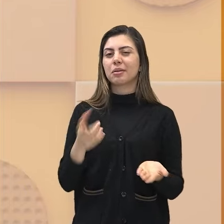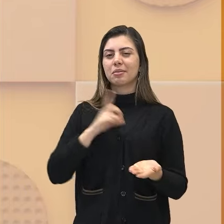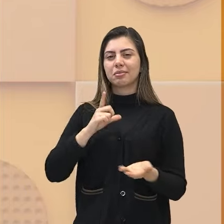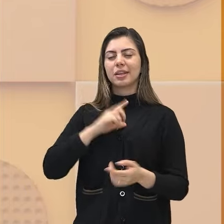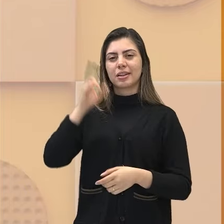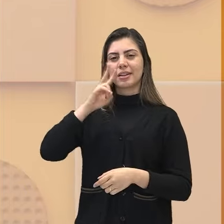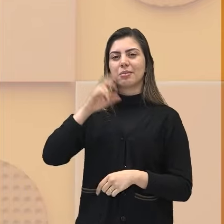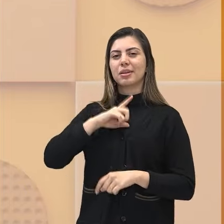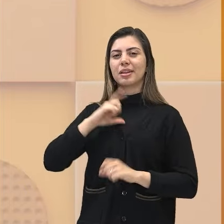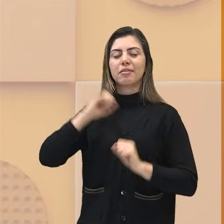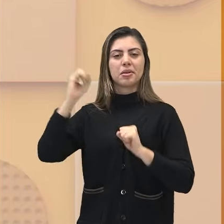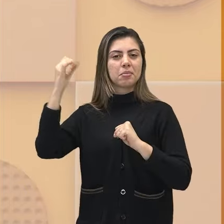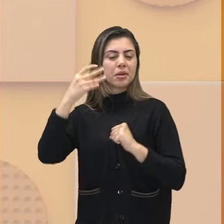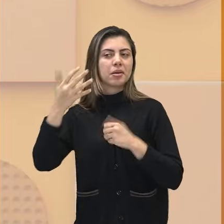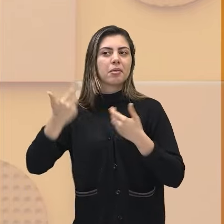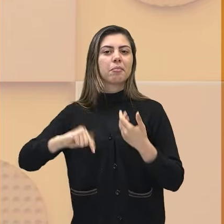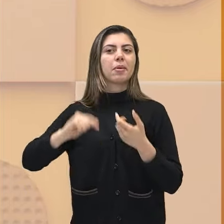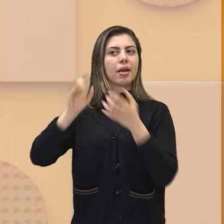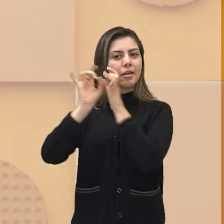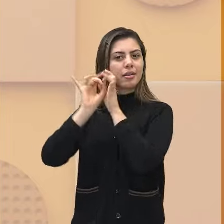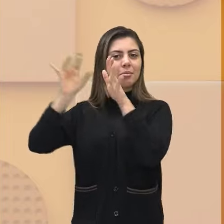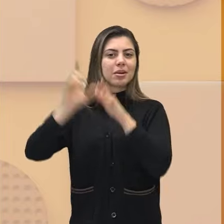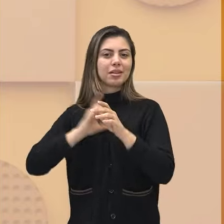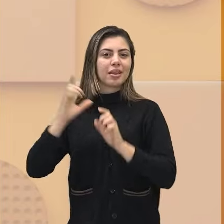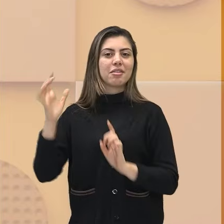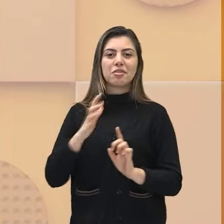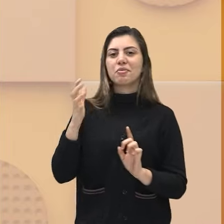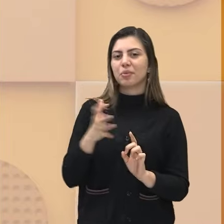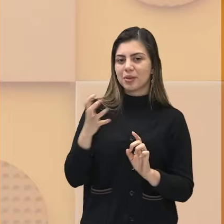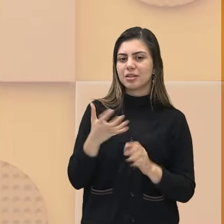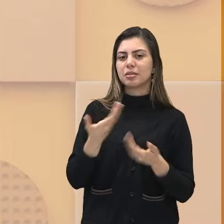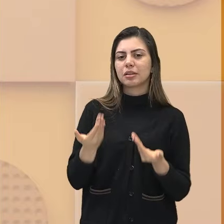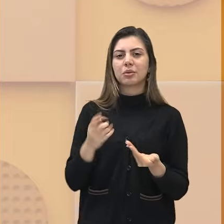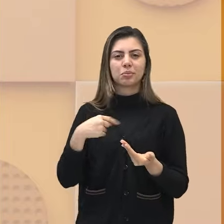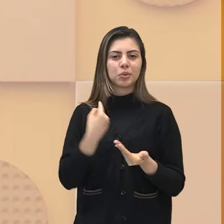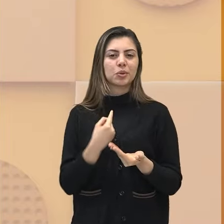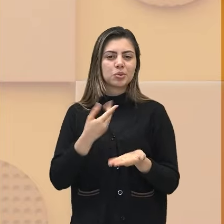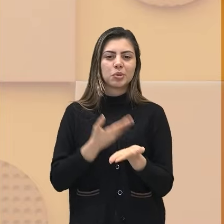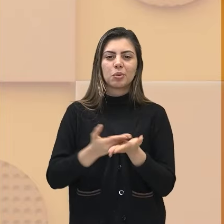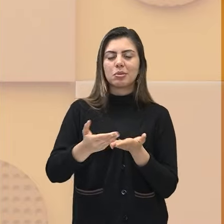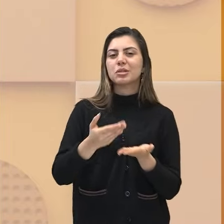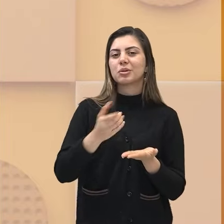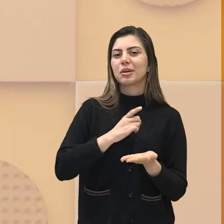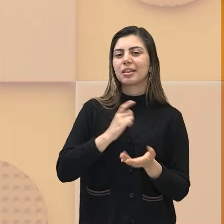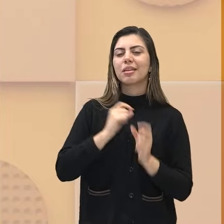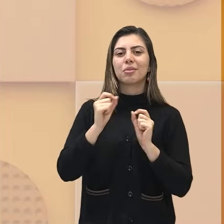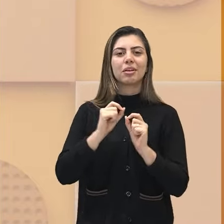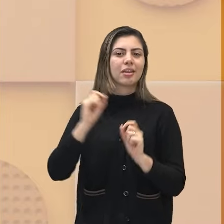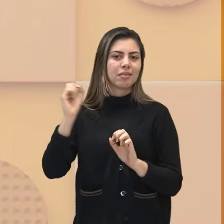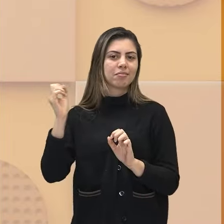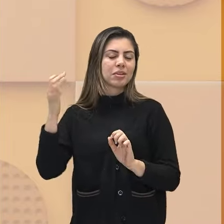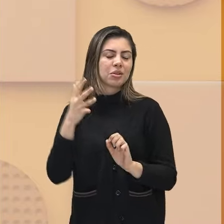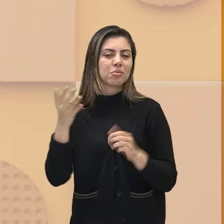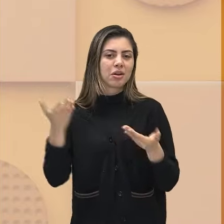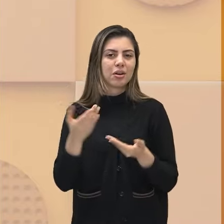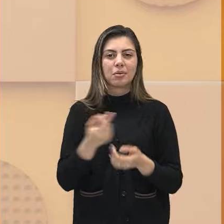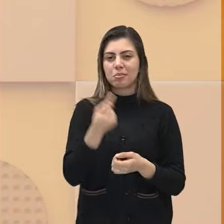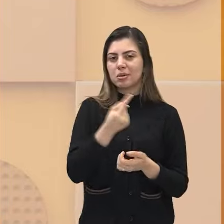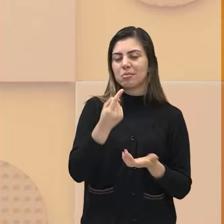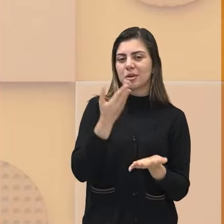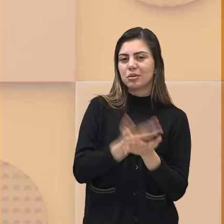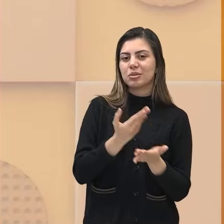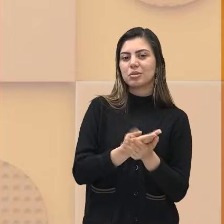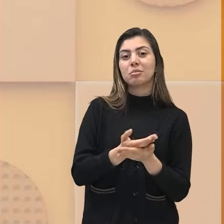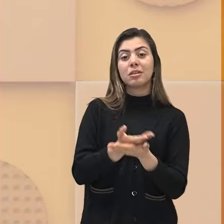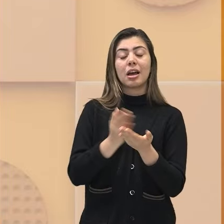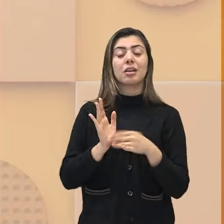John Locke, o justnaturalismo. Então, dá para entender a relação? Por que a gente começou falando de iluminismo na nossa primeira unidade, que era para vocês entenderem esse